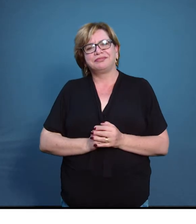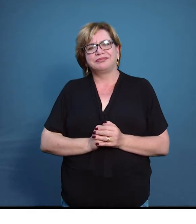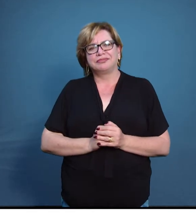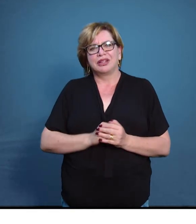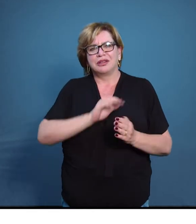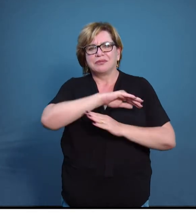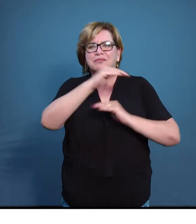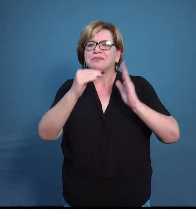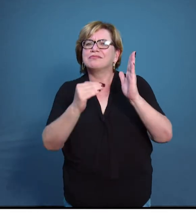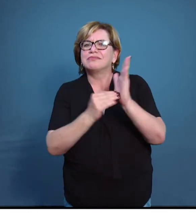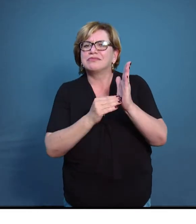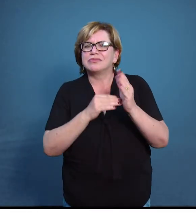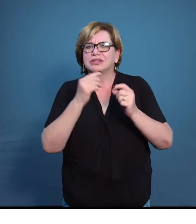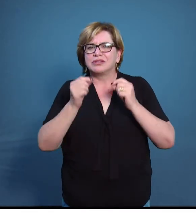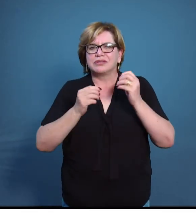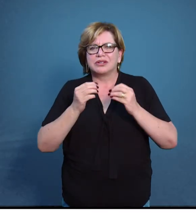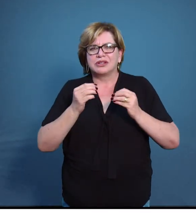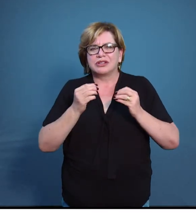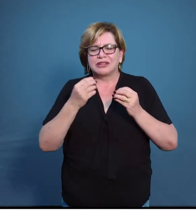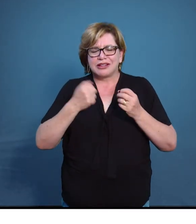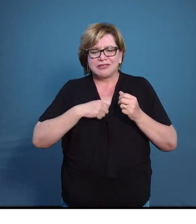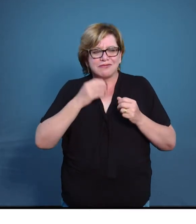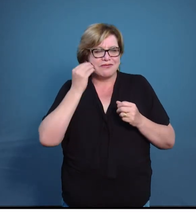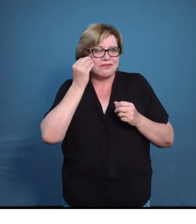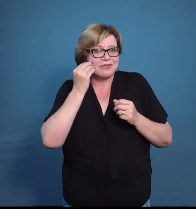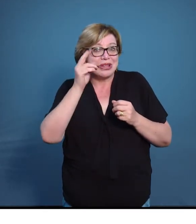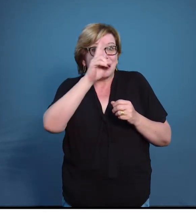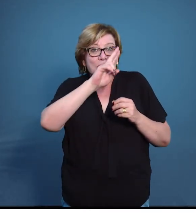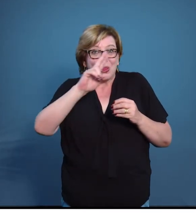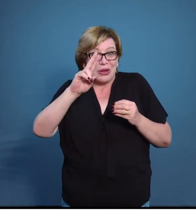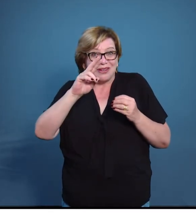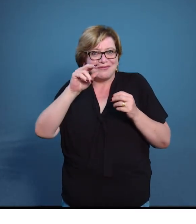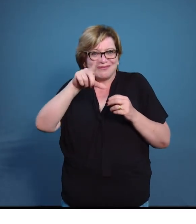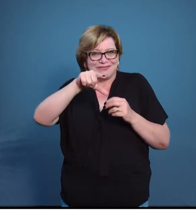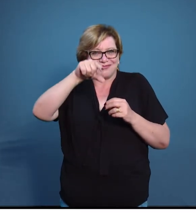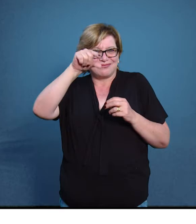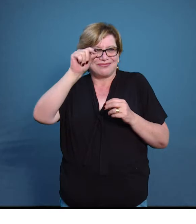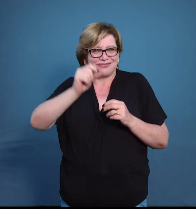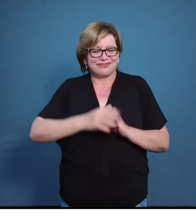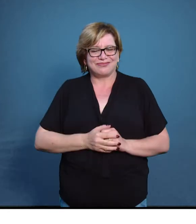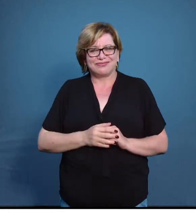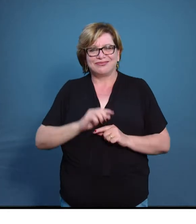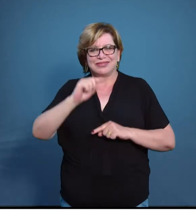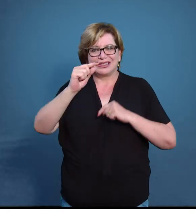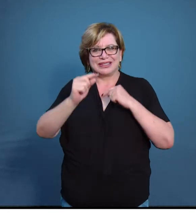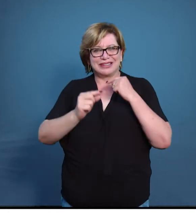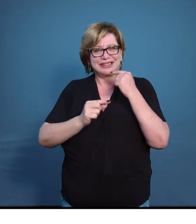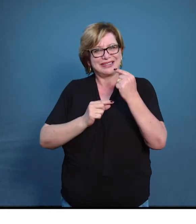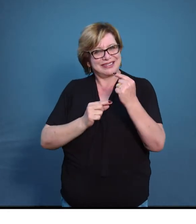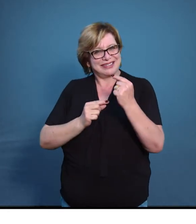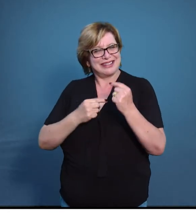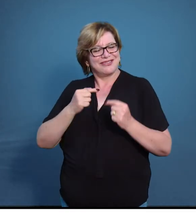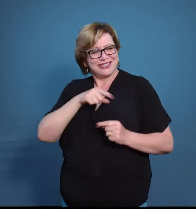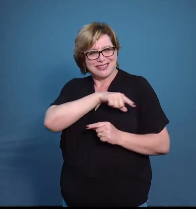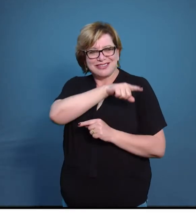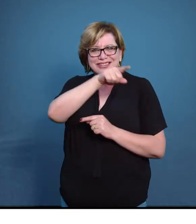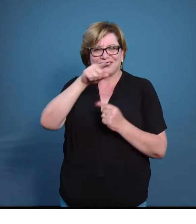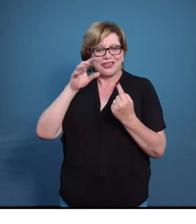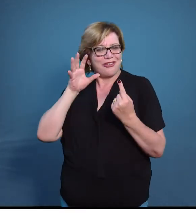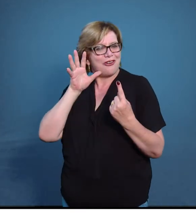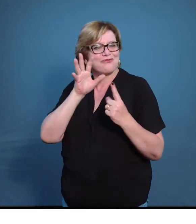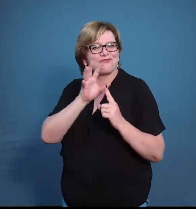E por fim, tente dar um título a essa obra. A partir dessas perguntas, você foi induzido a observar